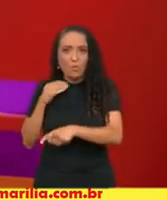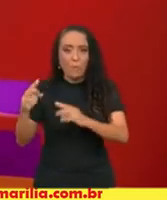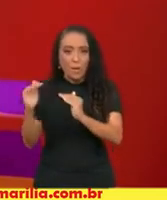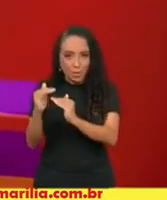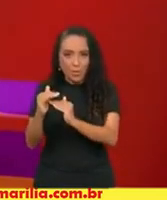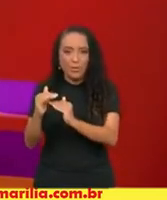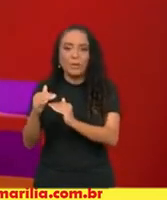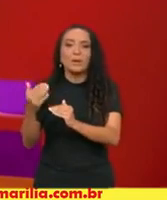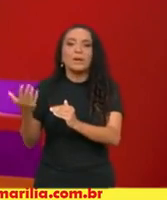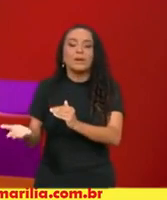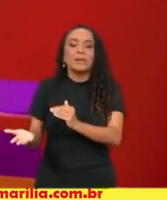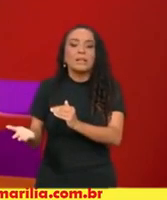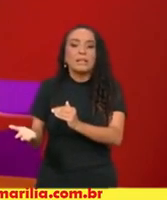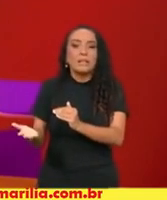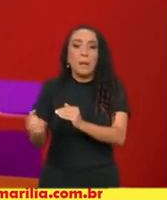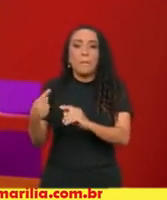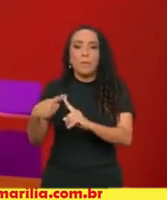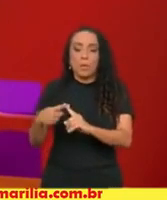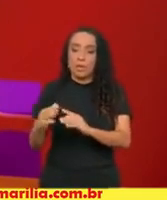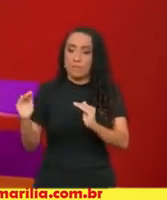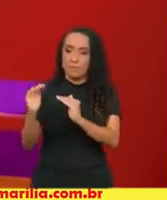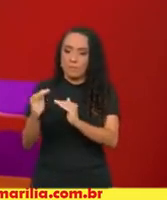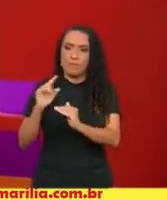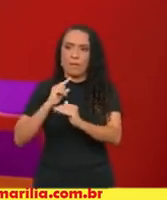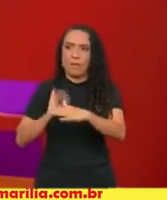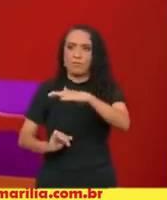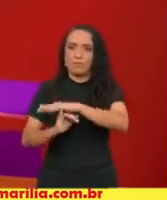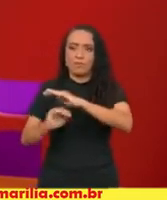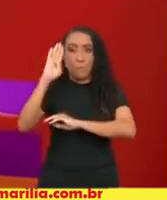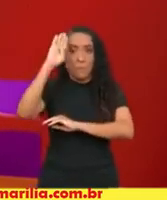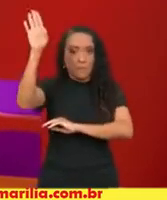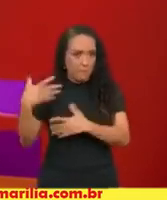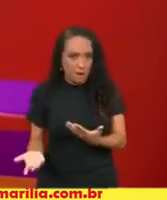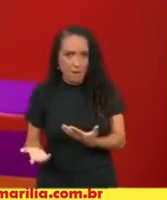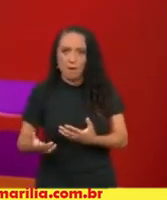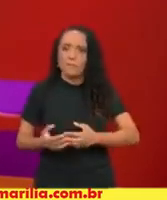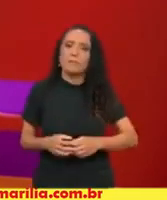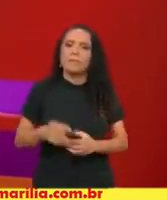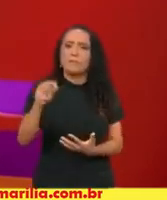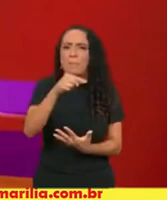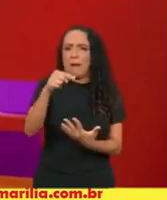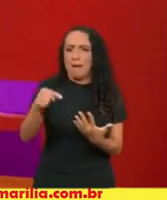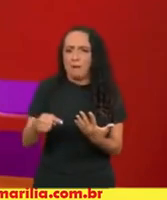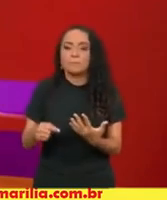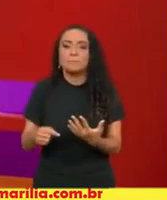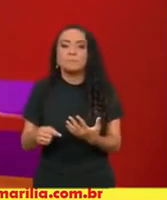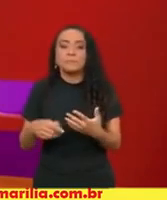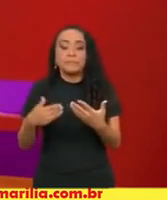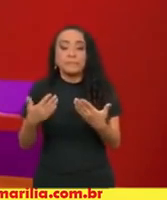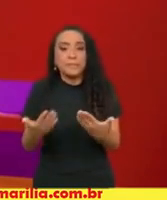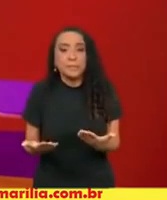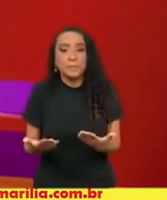era a principal instituição bancária, é um misto de, sei lá, Itaú com Safra, Bradesco e pitadas do atual Banco do Brasil. Colossal,